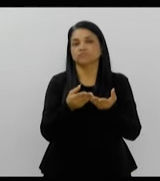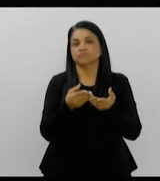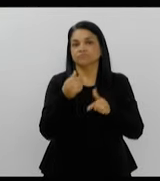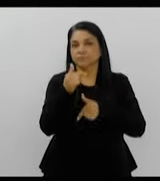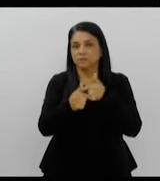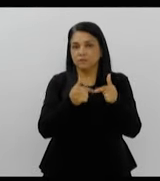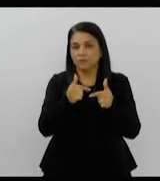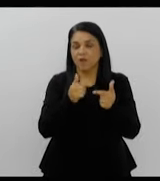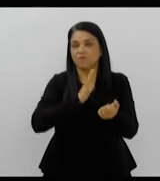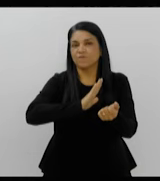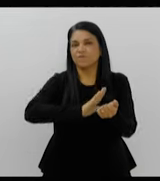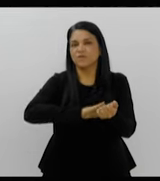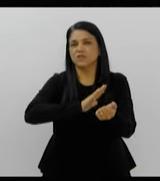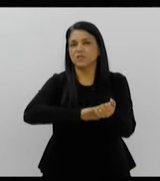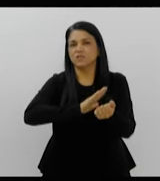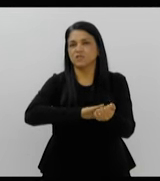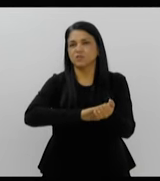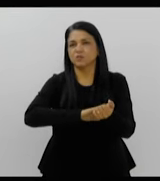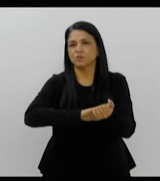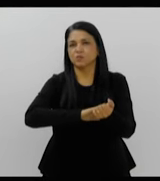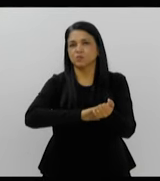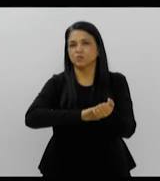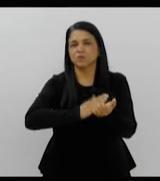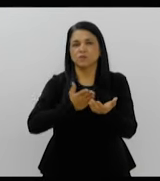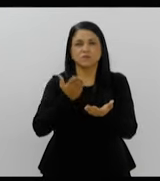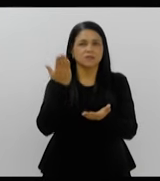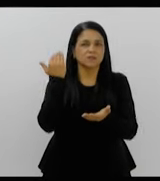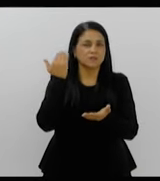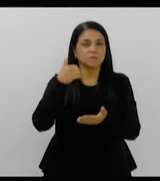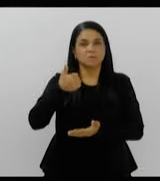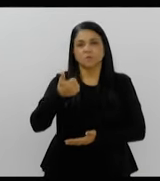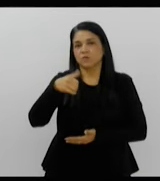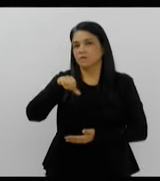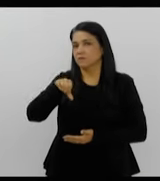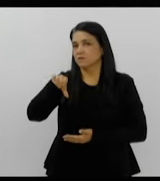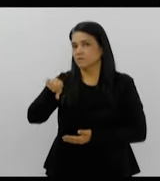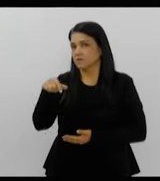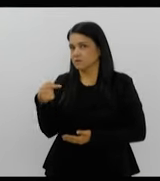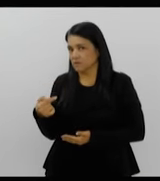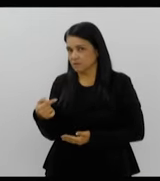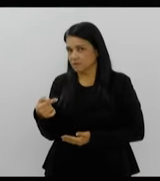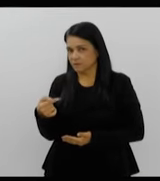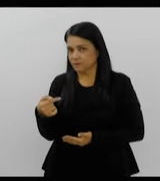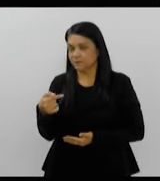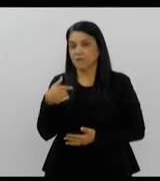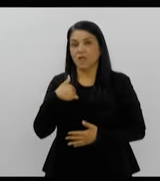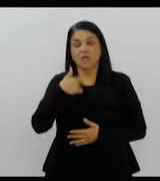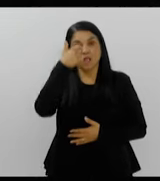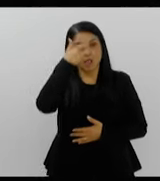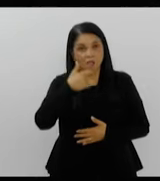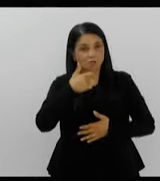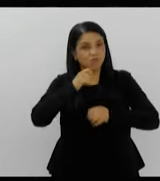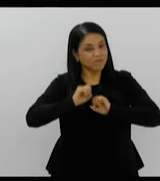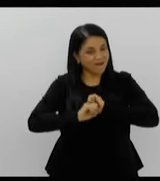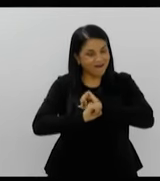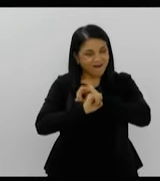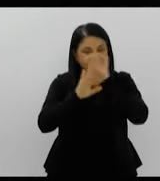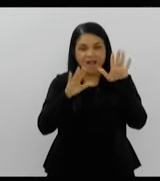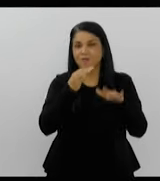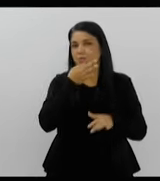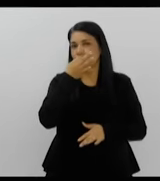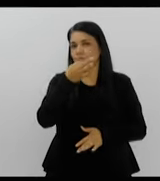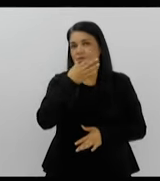vícios desde a sua assinatura em 97. Eu tenho uma posição clara, senhora